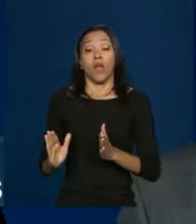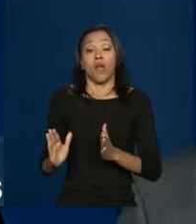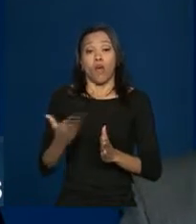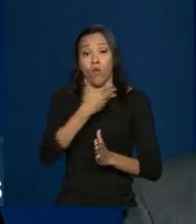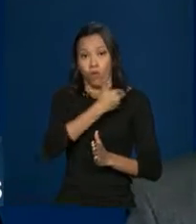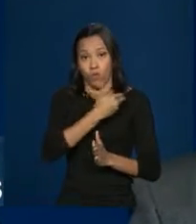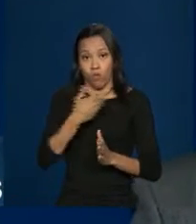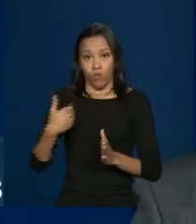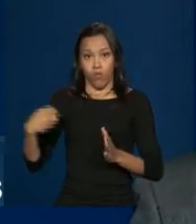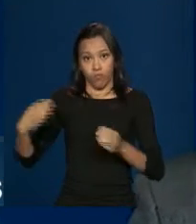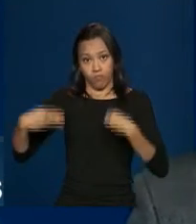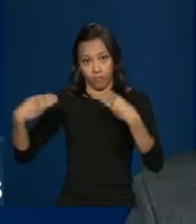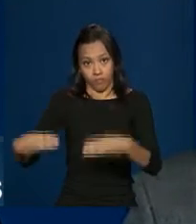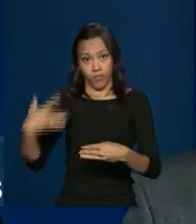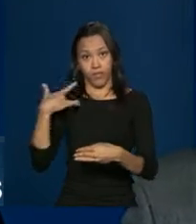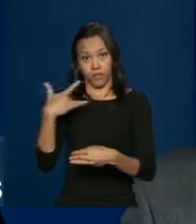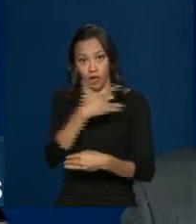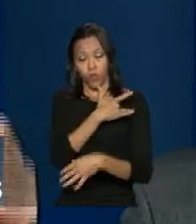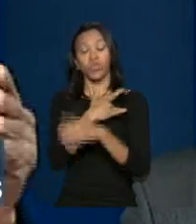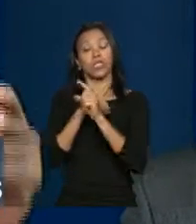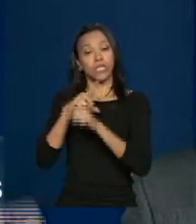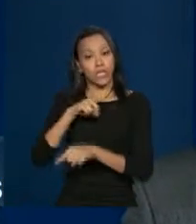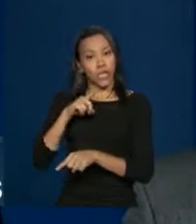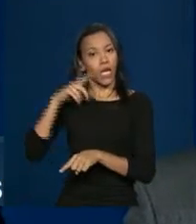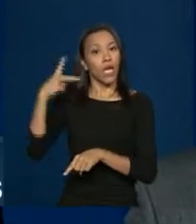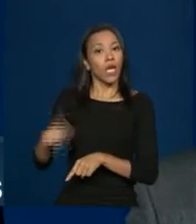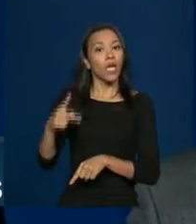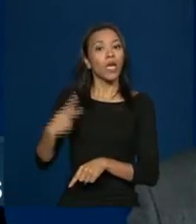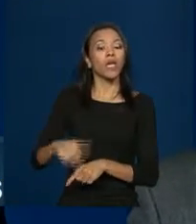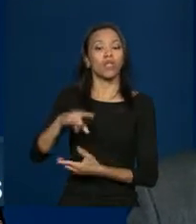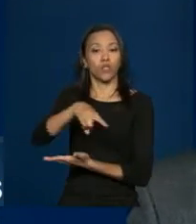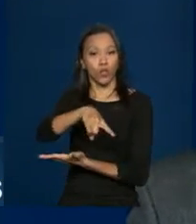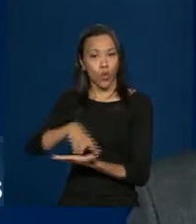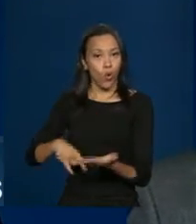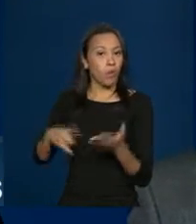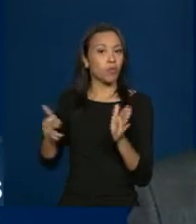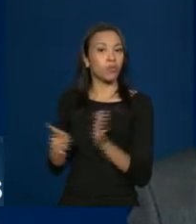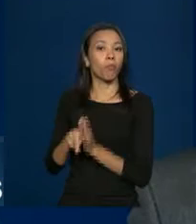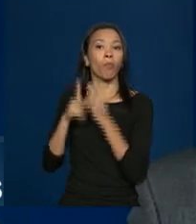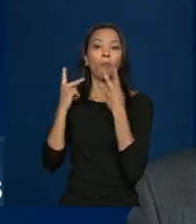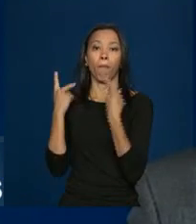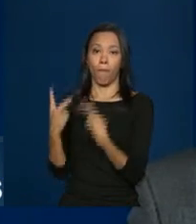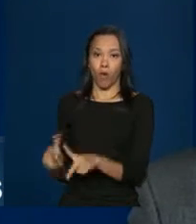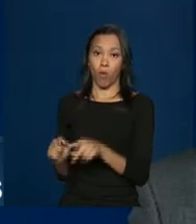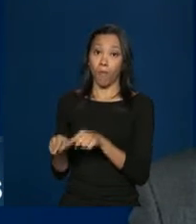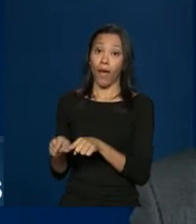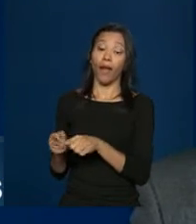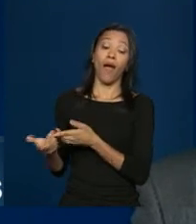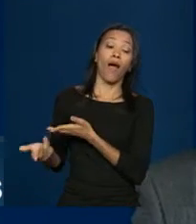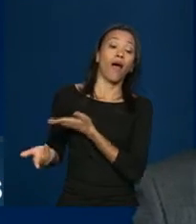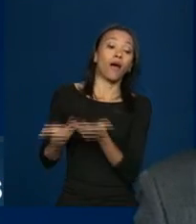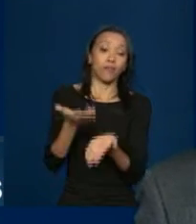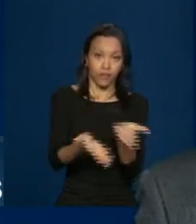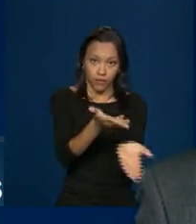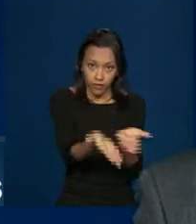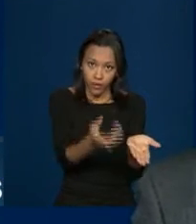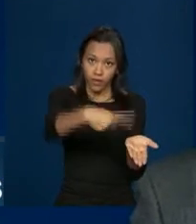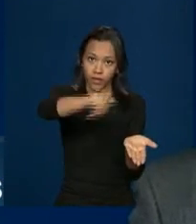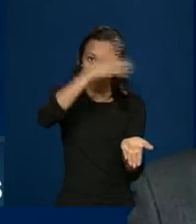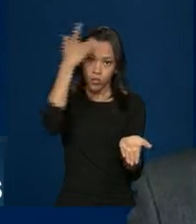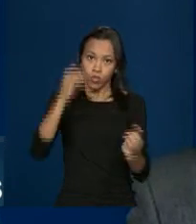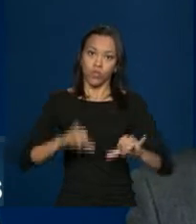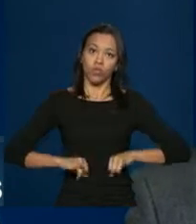atendimento e protocolos especiais, protocolos definidos especificamente para atender essas